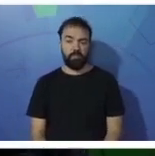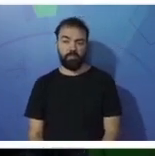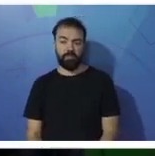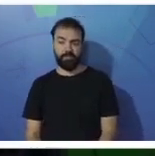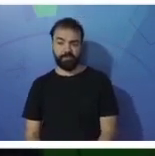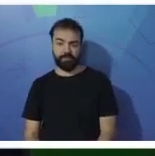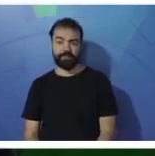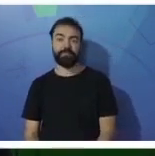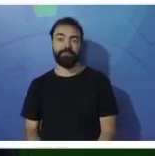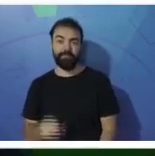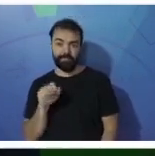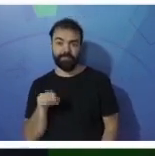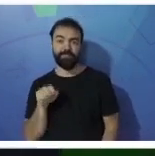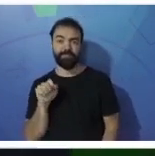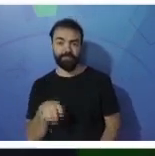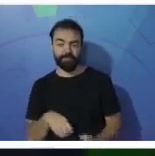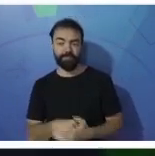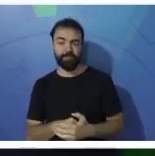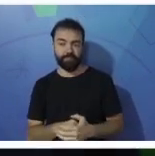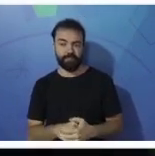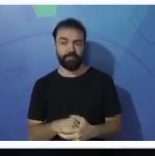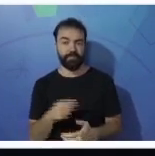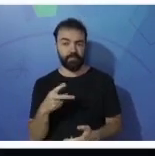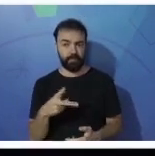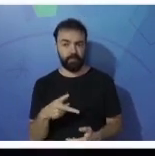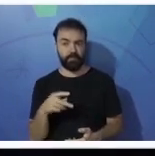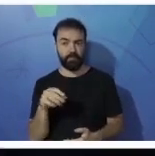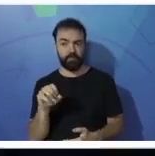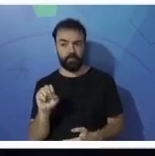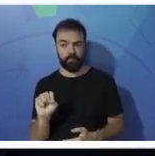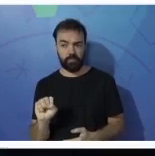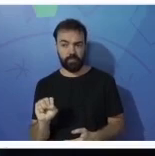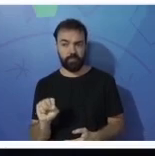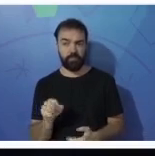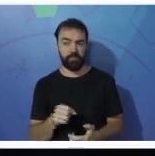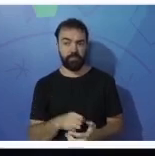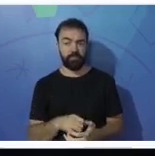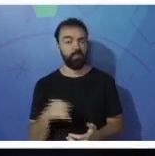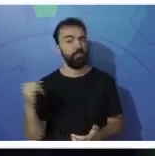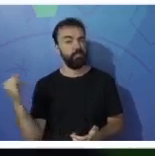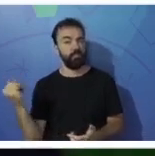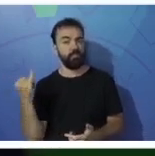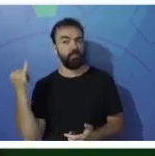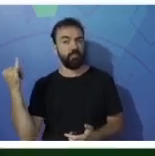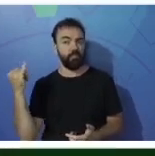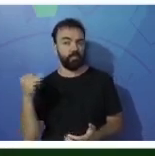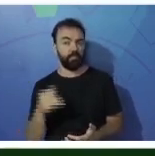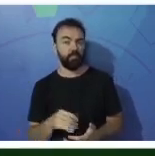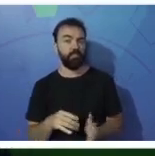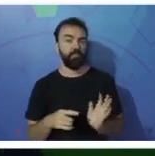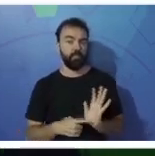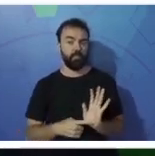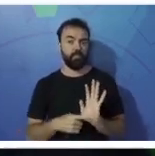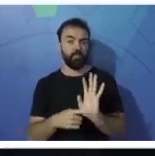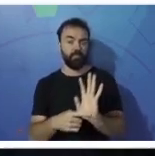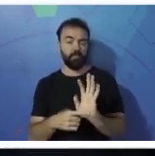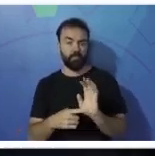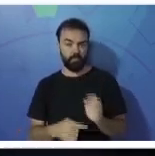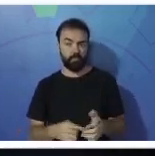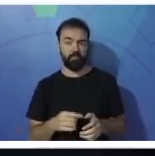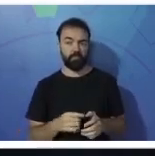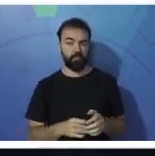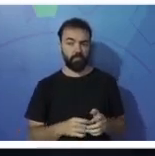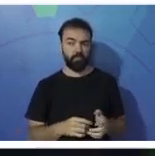Sim, o PS, ou pós-escrito, era importante porque informava sobre o